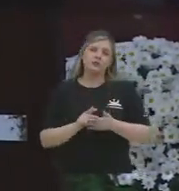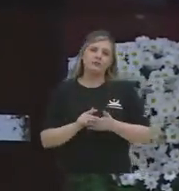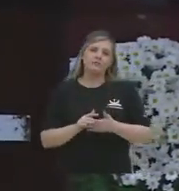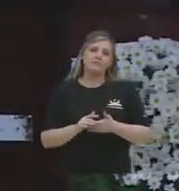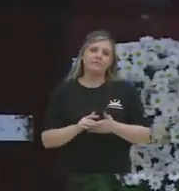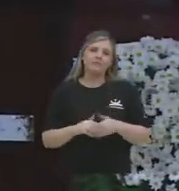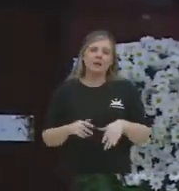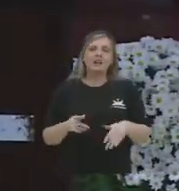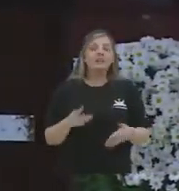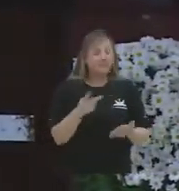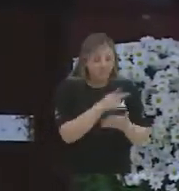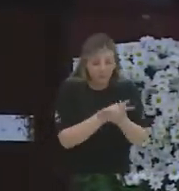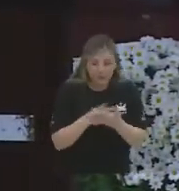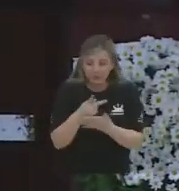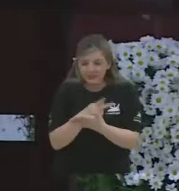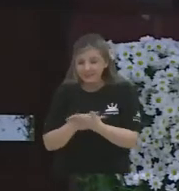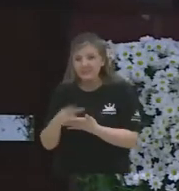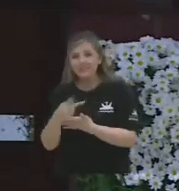pessoa deitada no sofá.